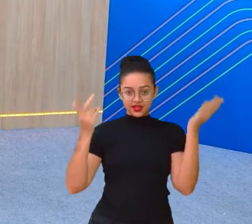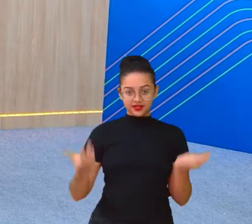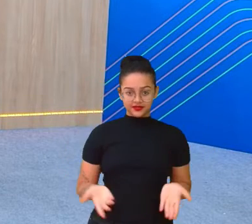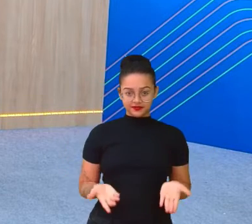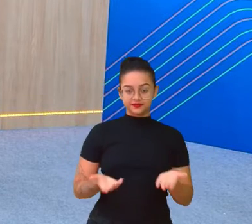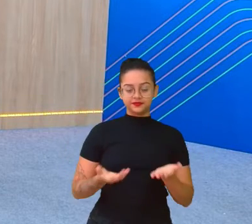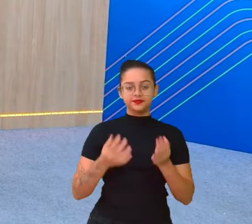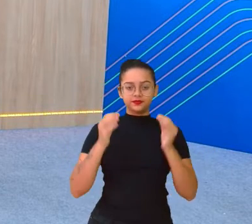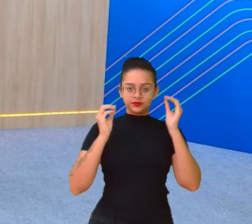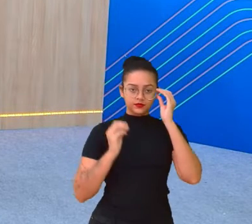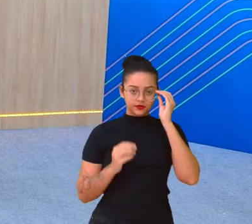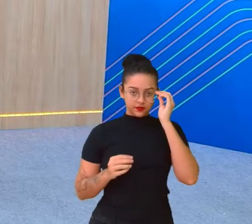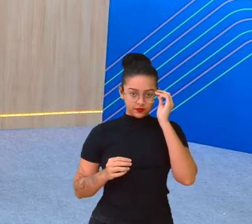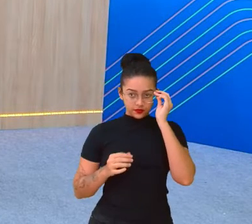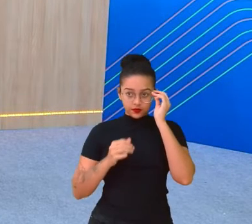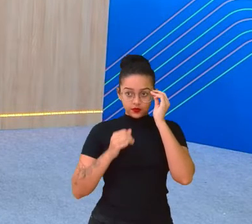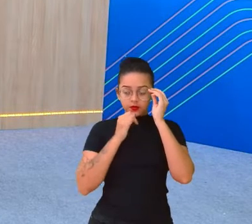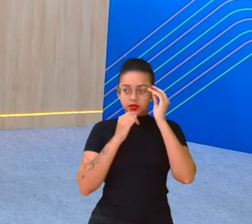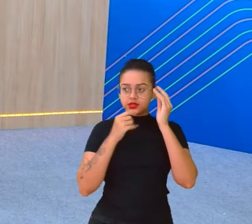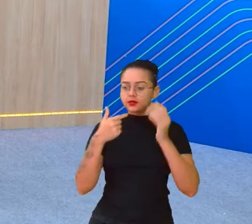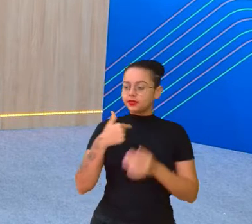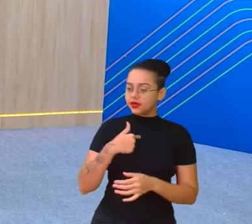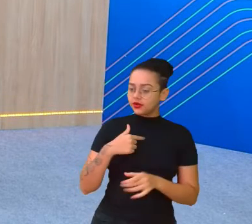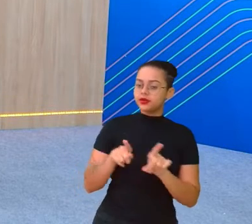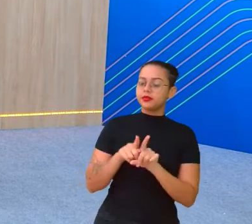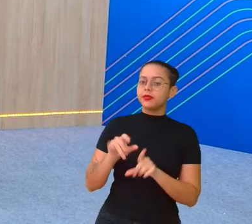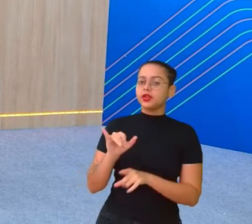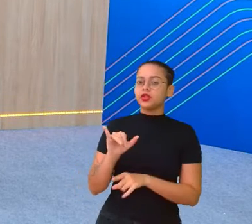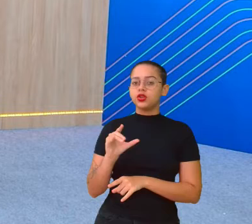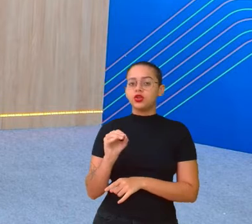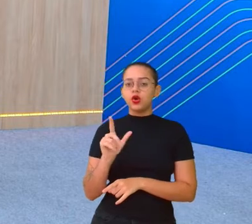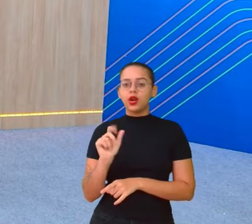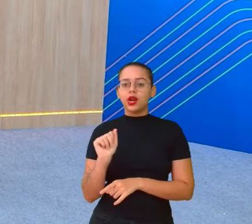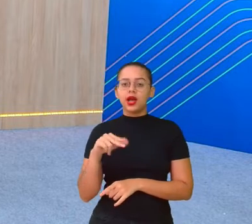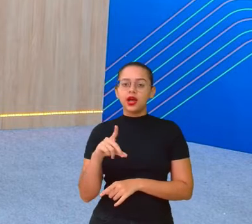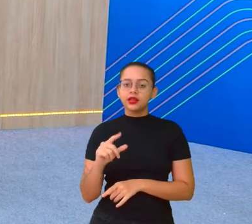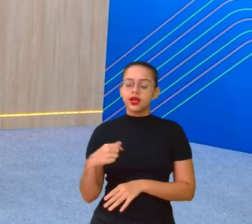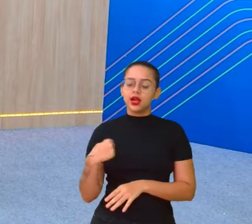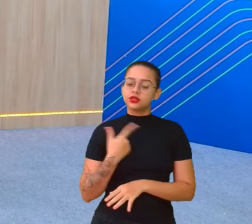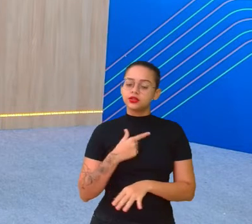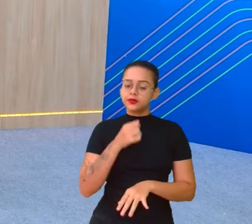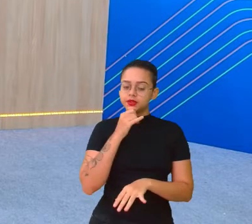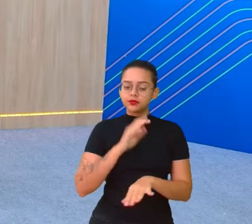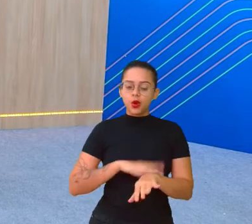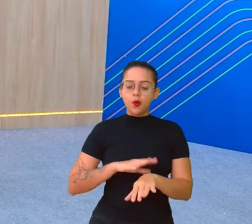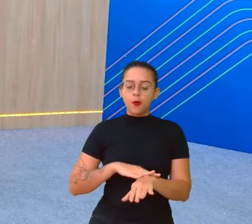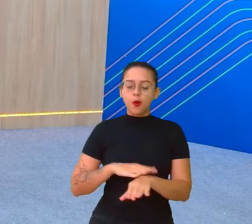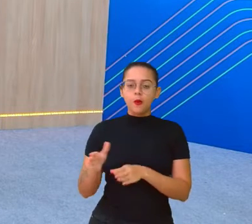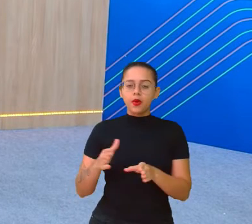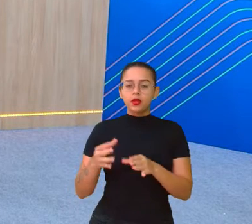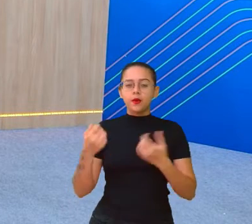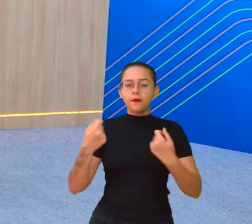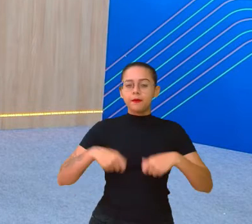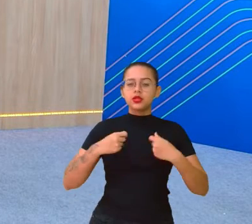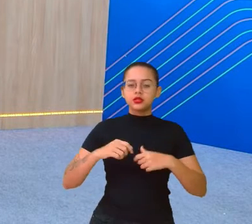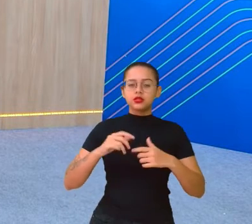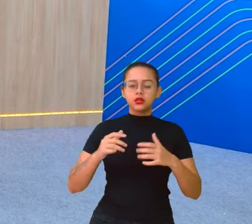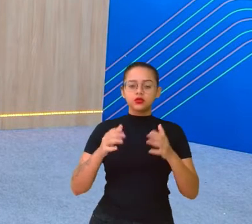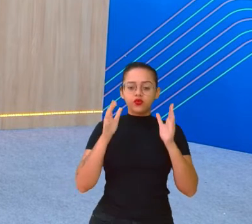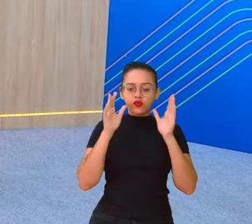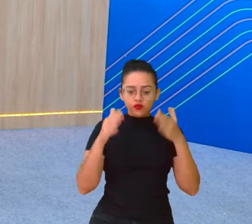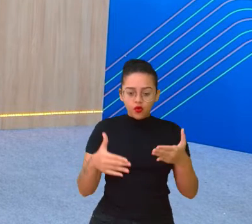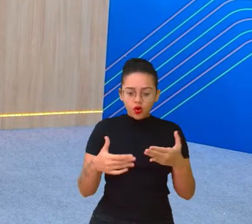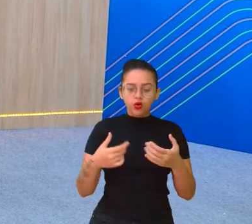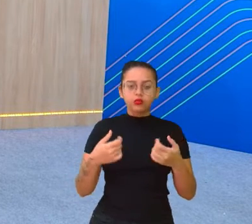Né? Eu, por exemplo, e a Yolanda também pratica isso. Quando a gente está ali no momento precisando de concentração, a gente bota o fone